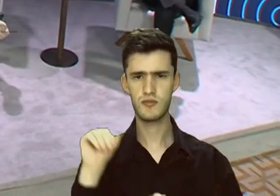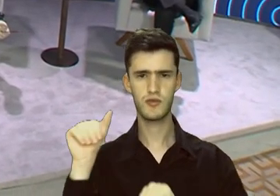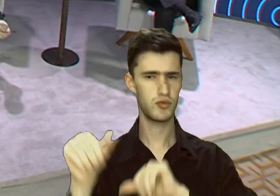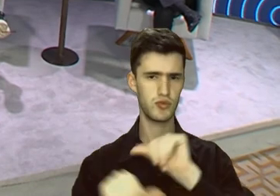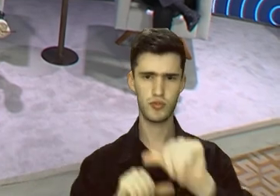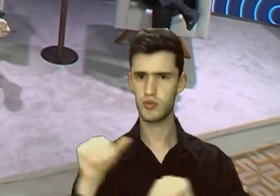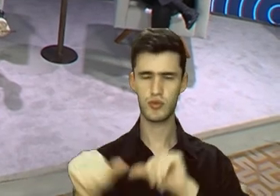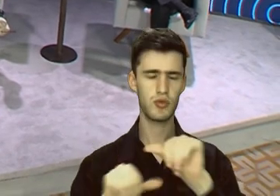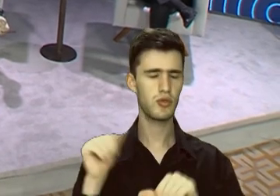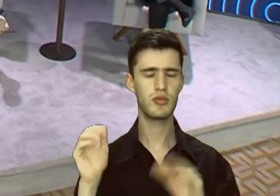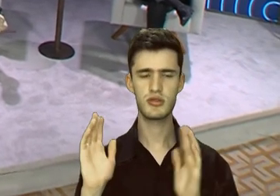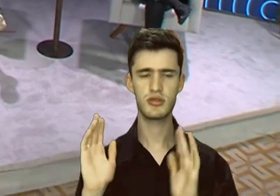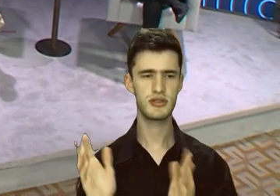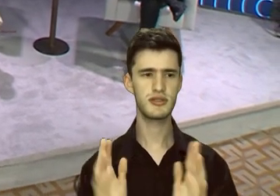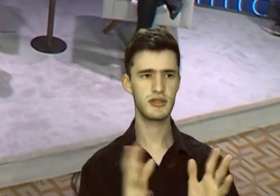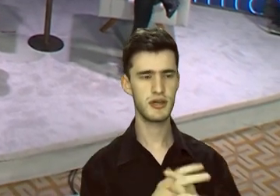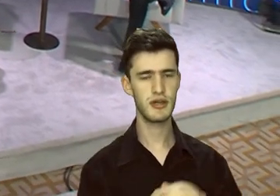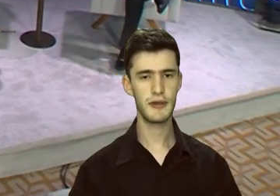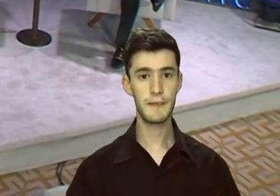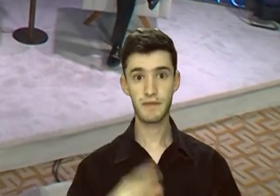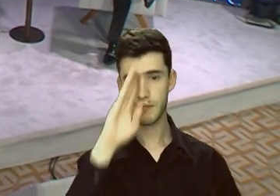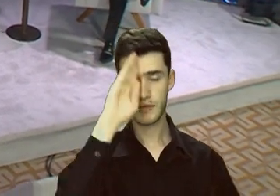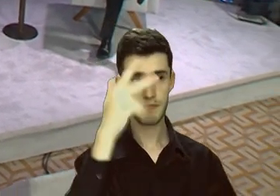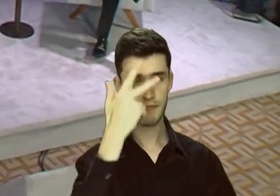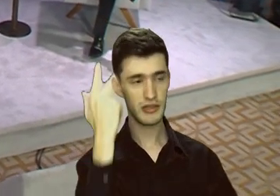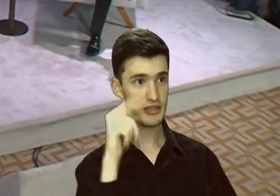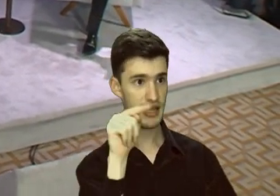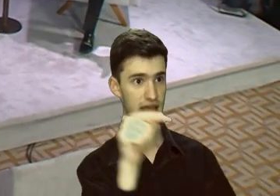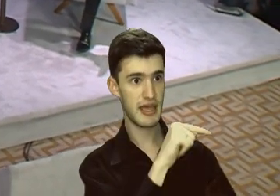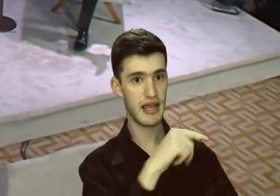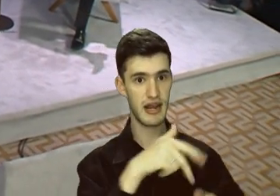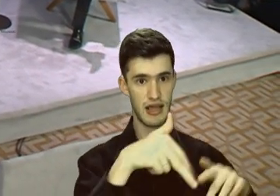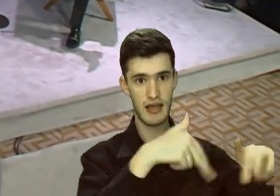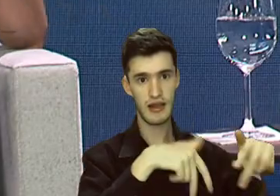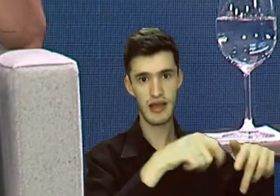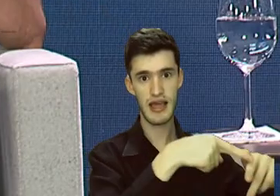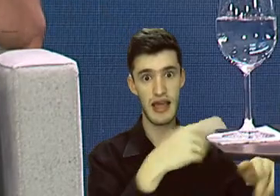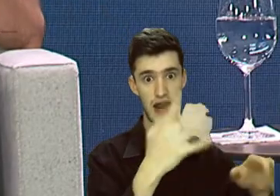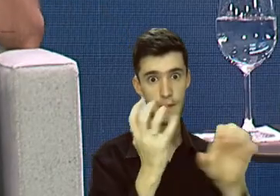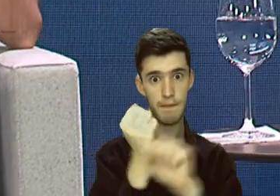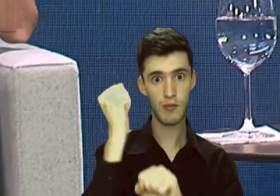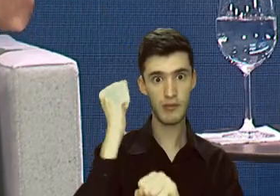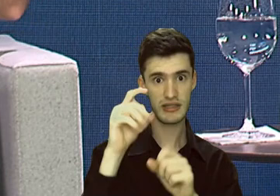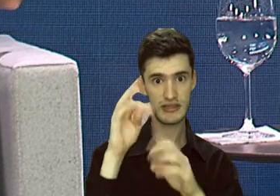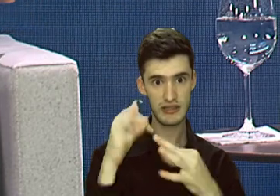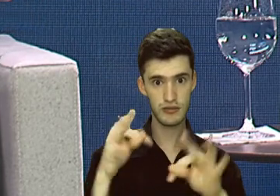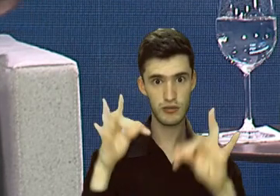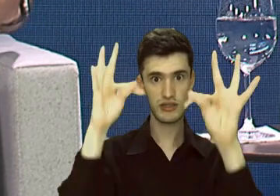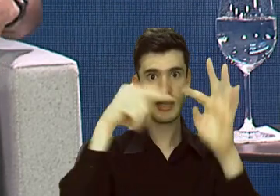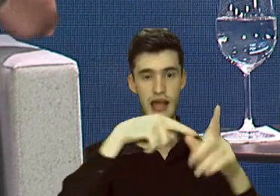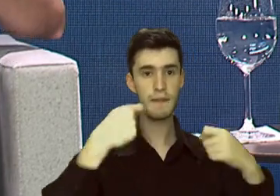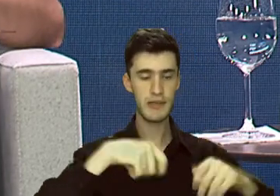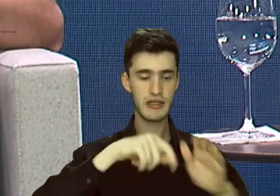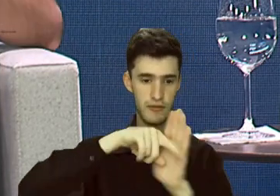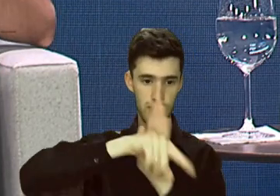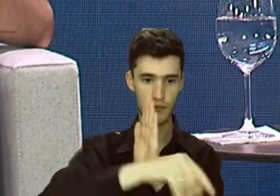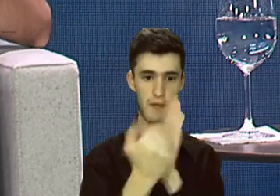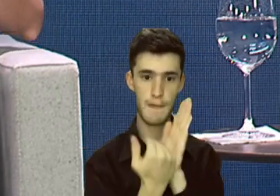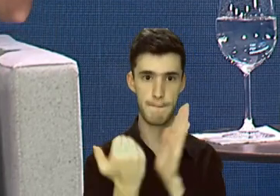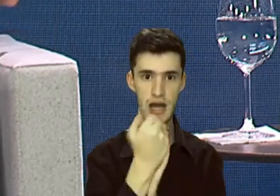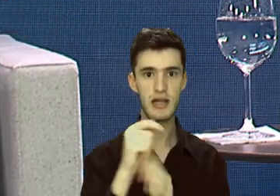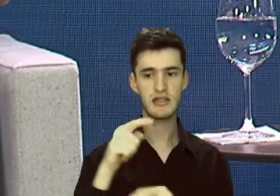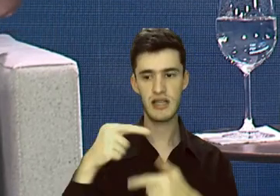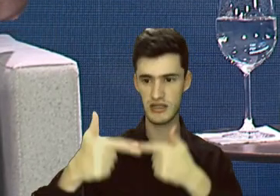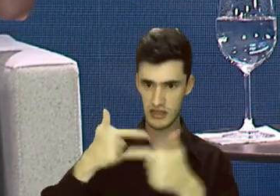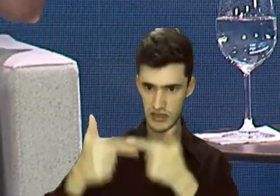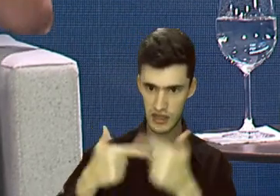Safra aí especialmente de pessoas de tecnologia que precisam se formar melhor principalmente ficar um tempo no cargo entregar